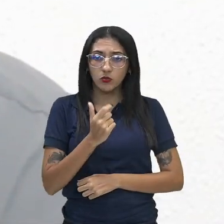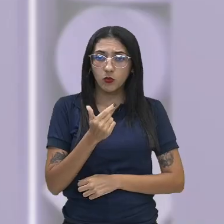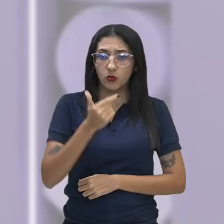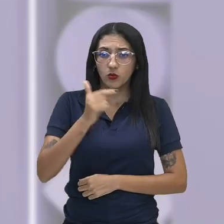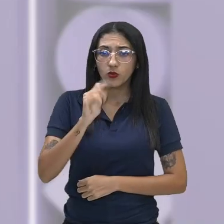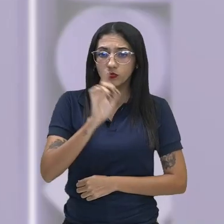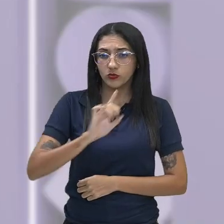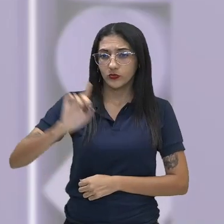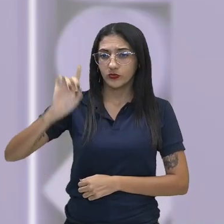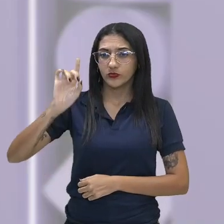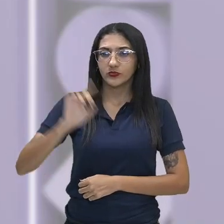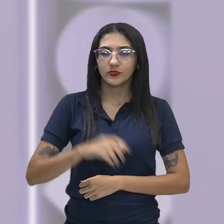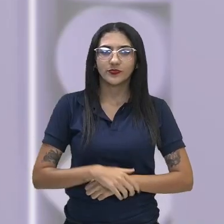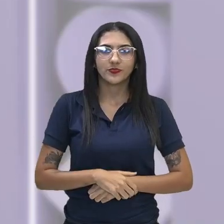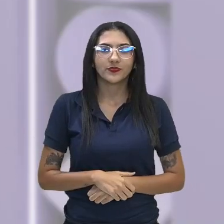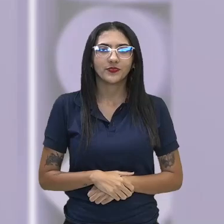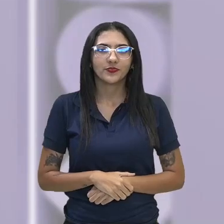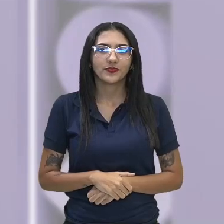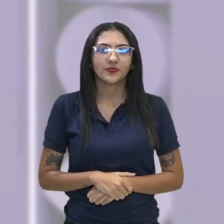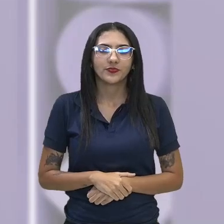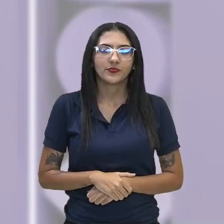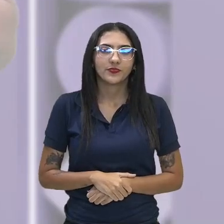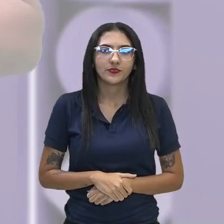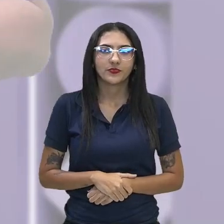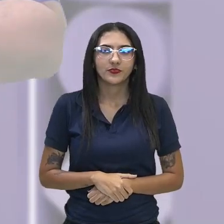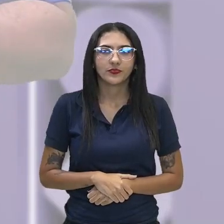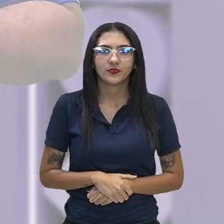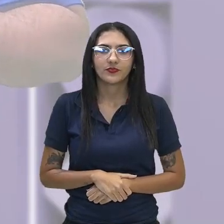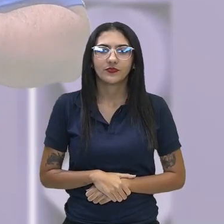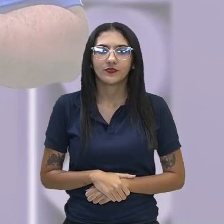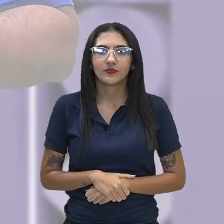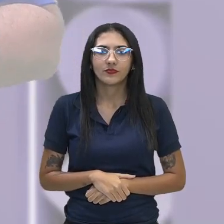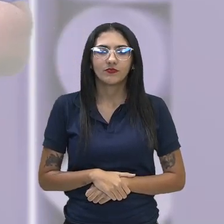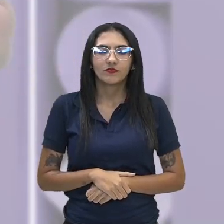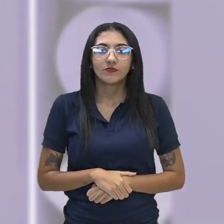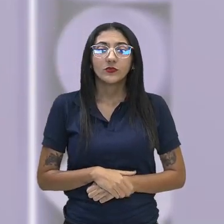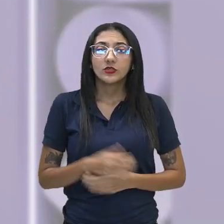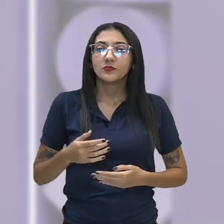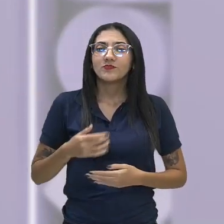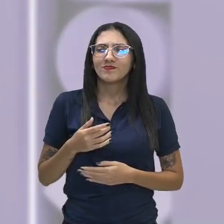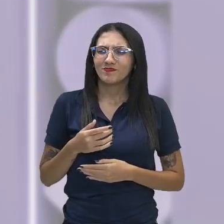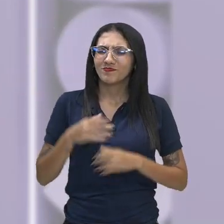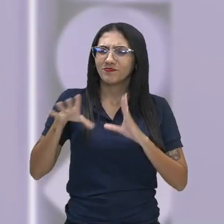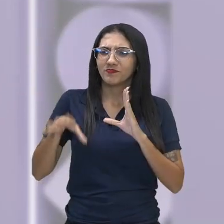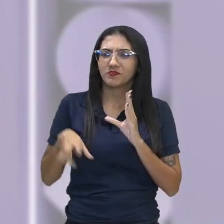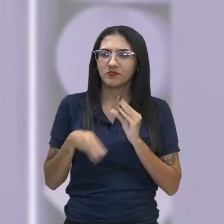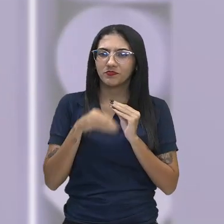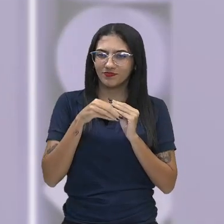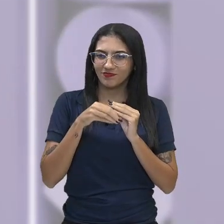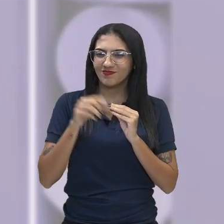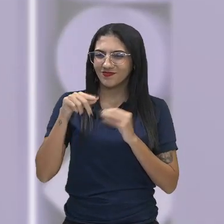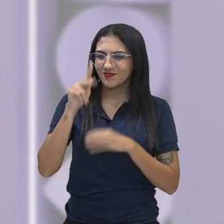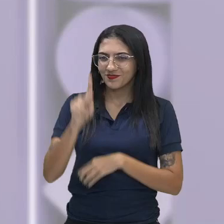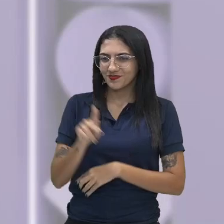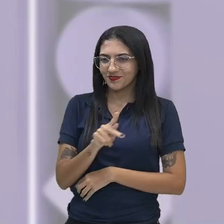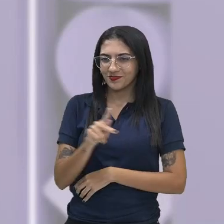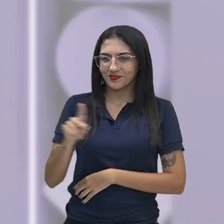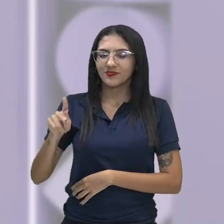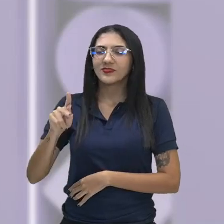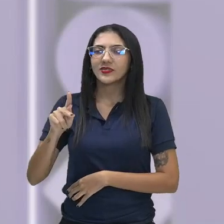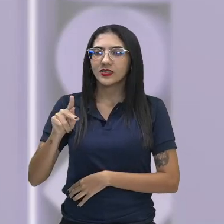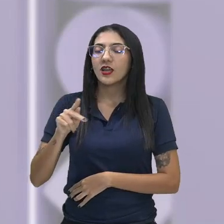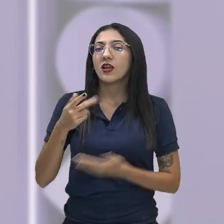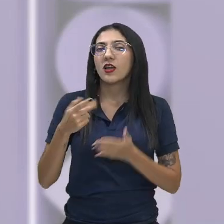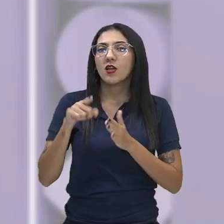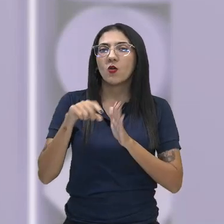Deus. Então, reforçando essa mensagem que foi colocada pelo nosso querido reverendo Rafael Vilaça, os símbolos